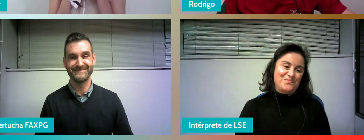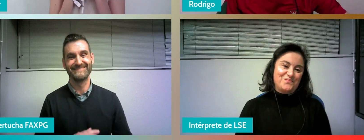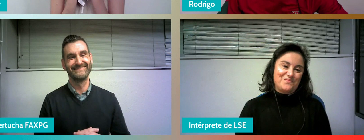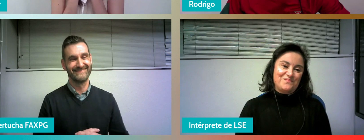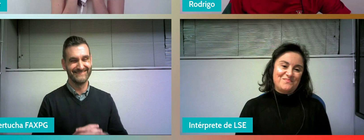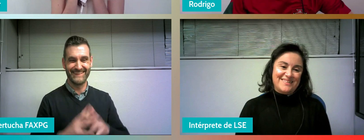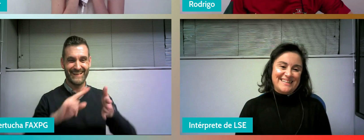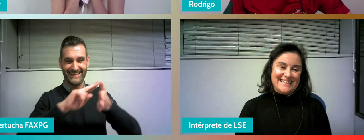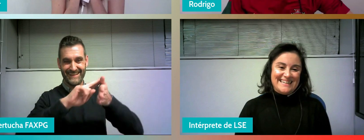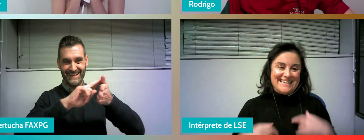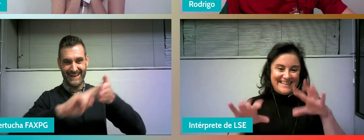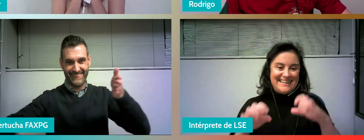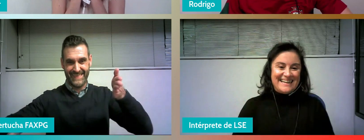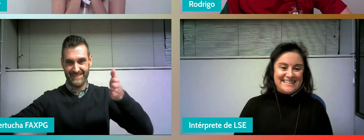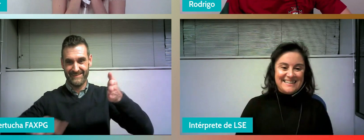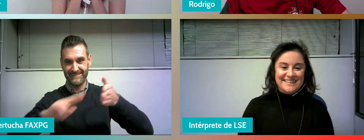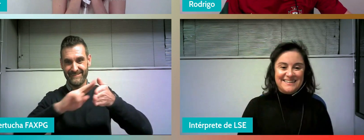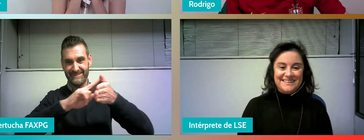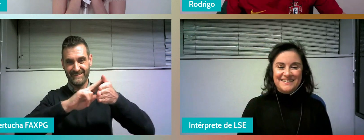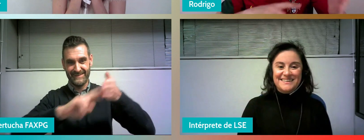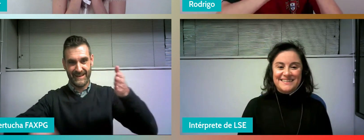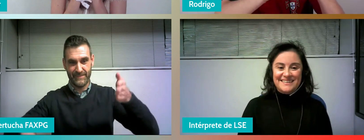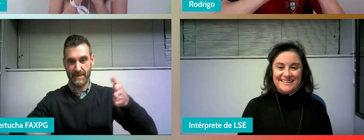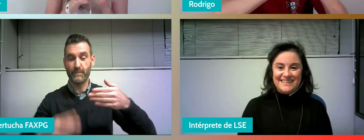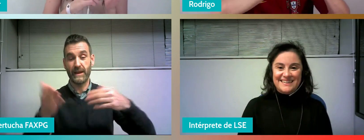Quero aprender a ver. Así.